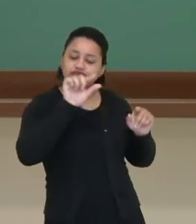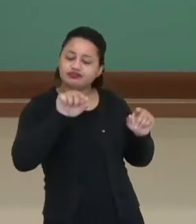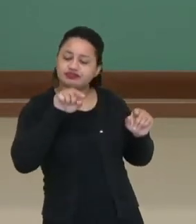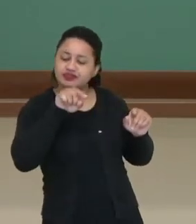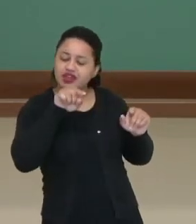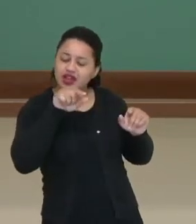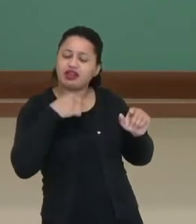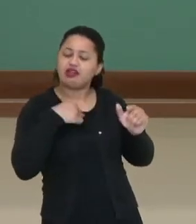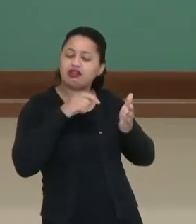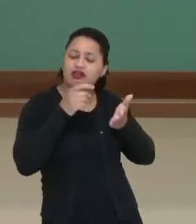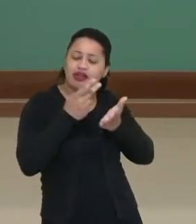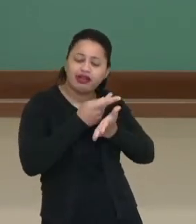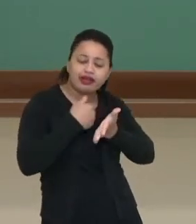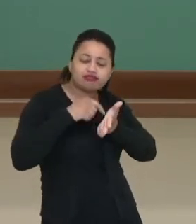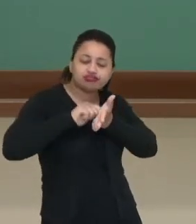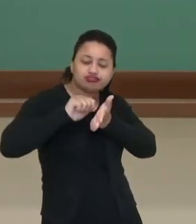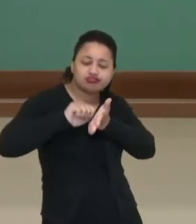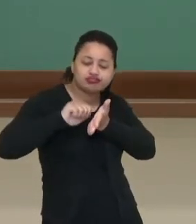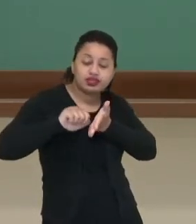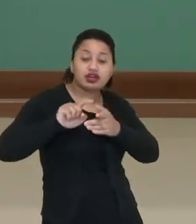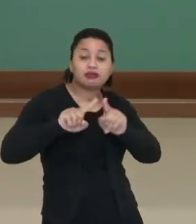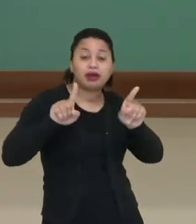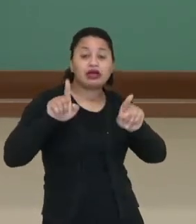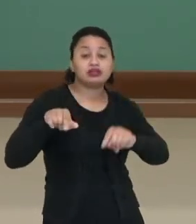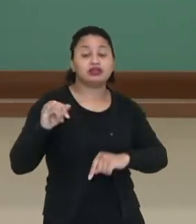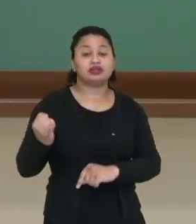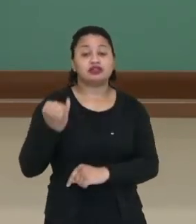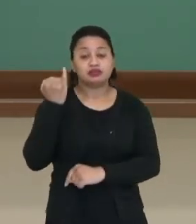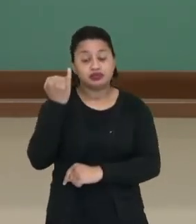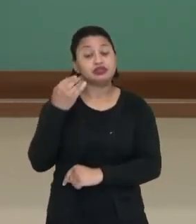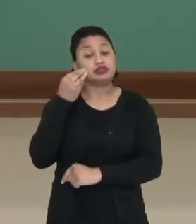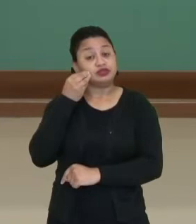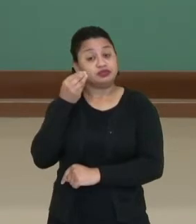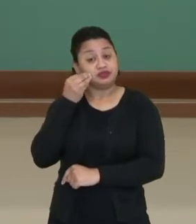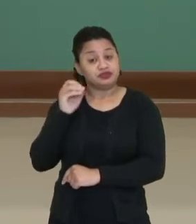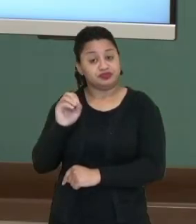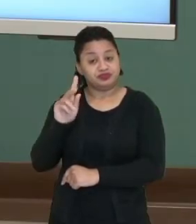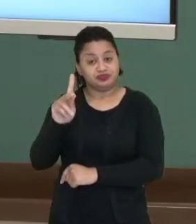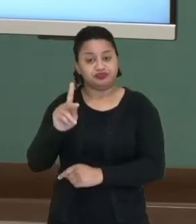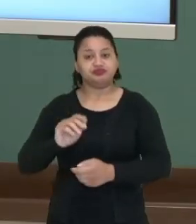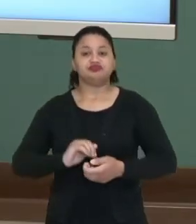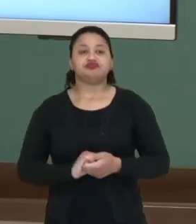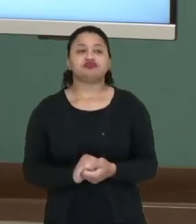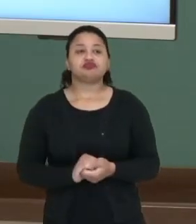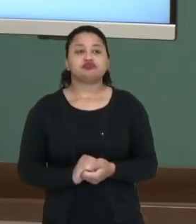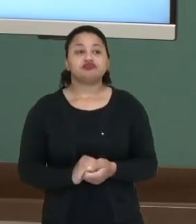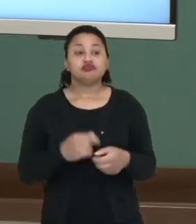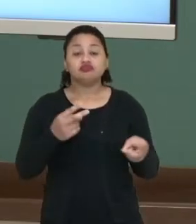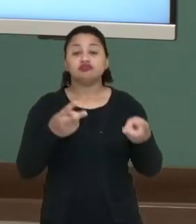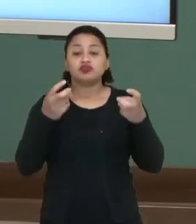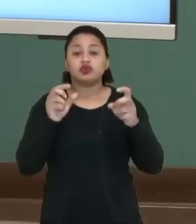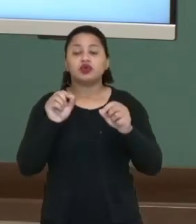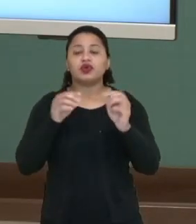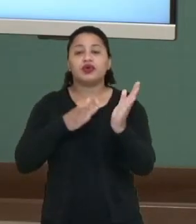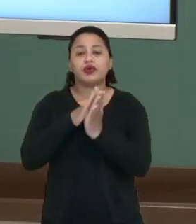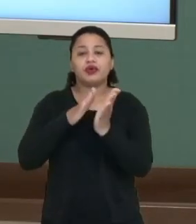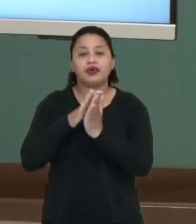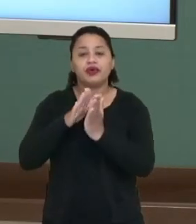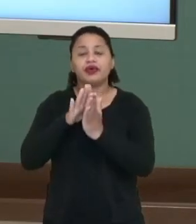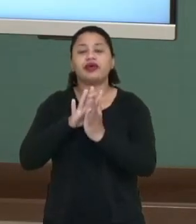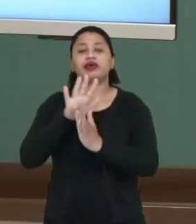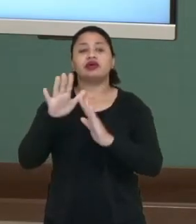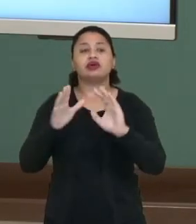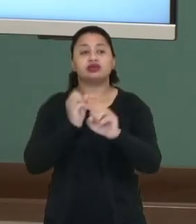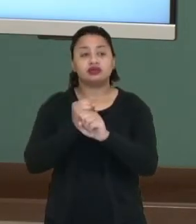eu tinha que ter feito isso, tá bom? Mas é importante sempre tentar. Olha lá. Observe que o gasto total em cada plano